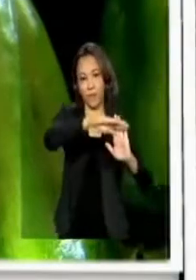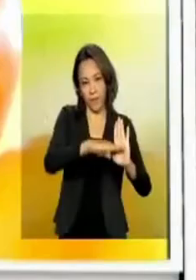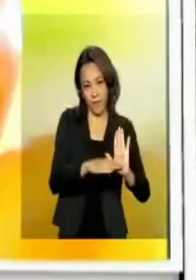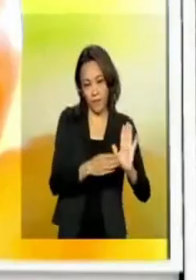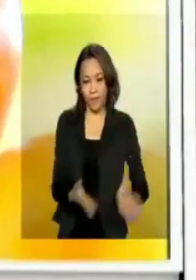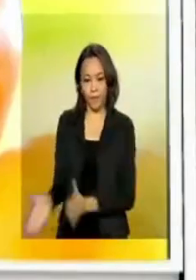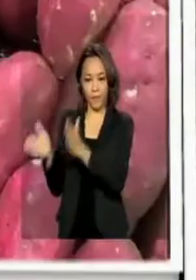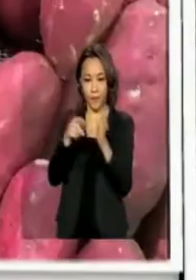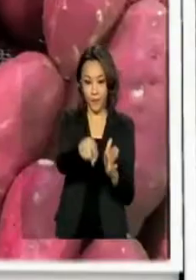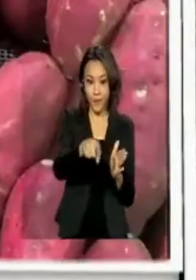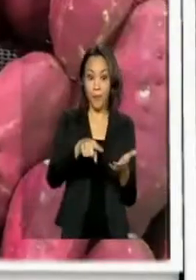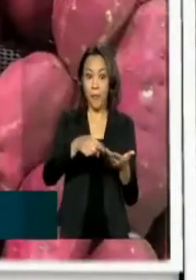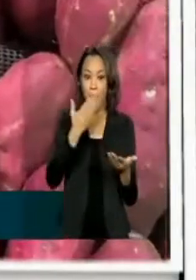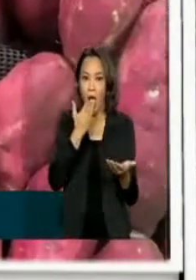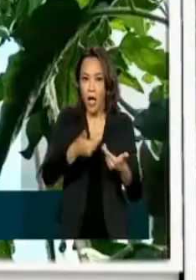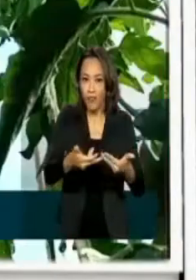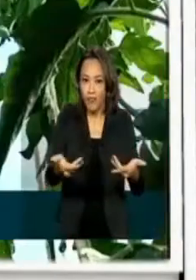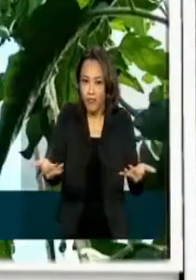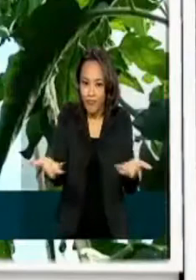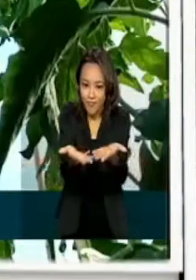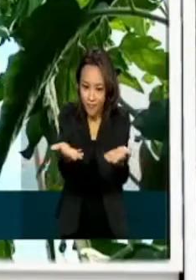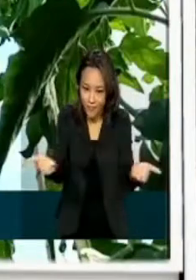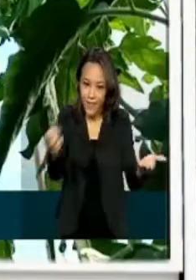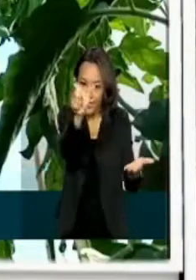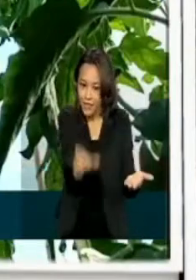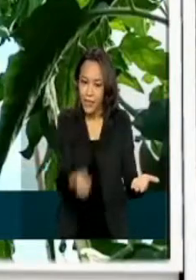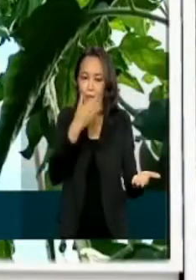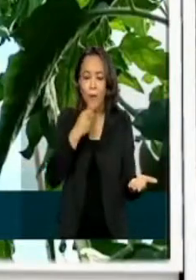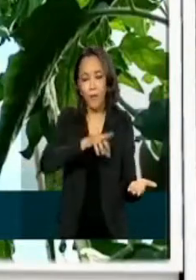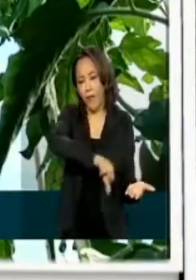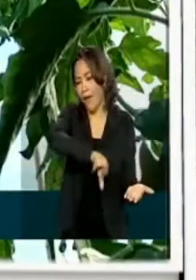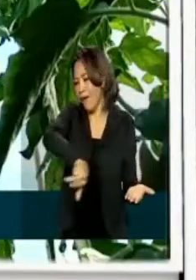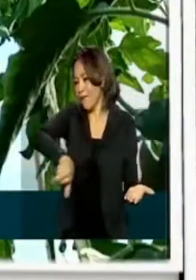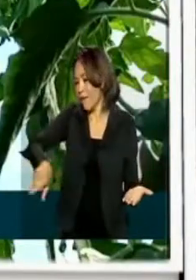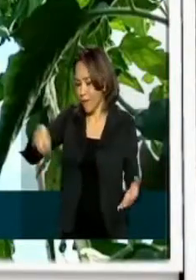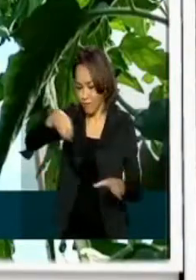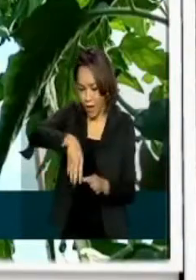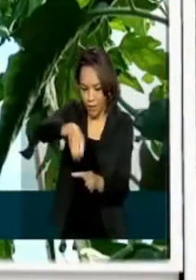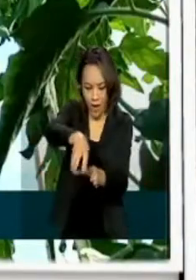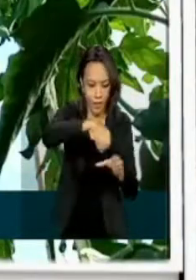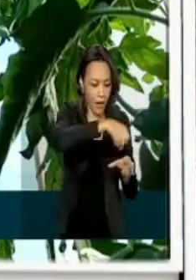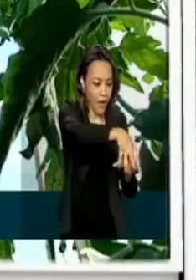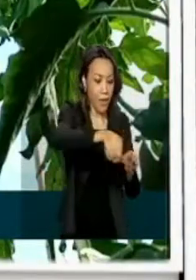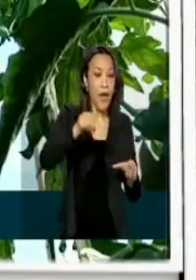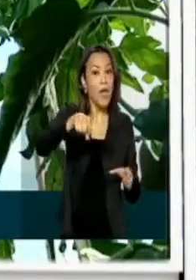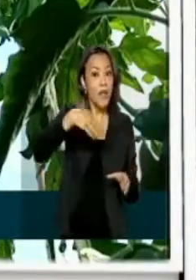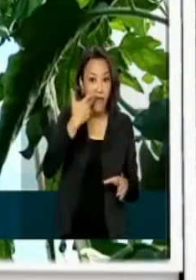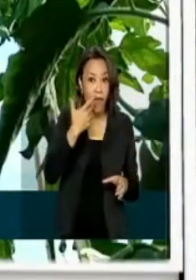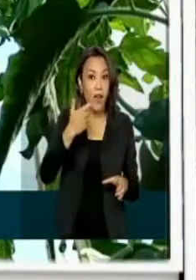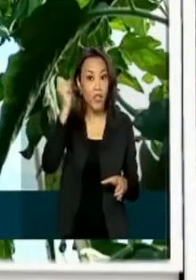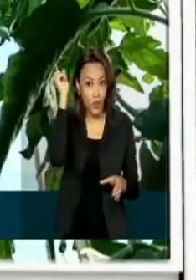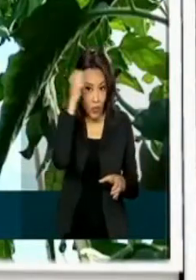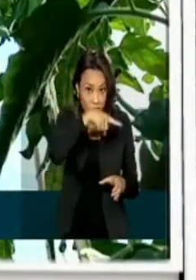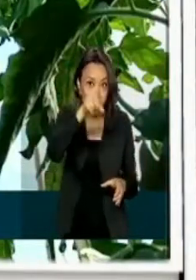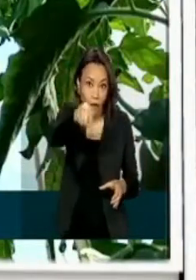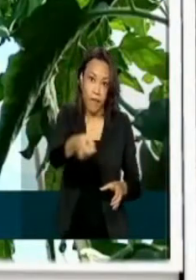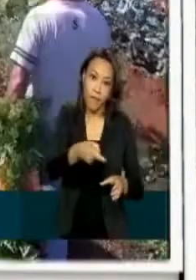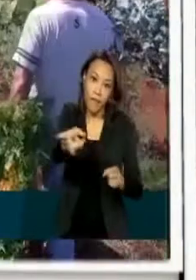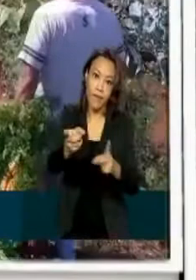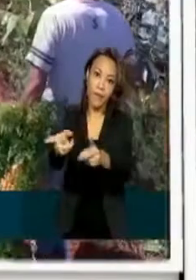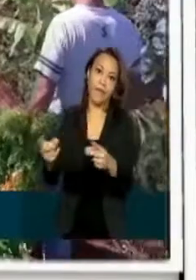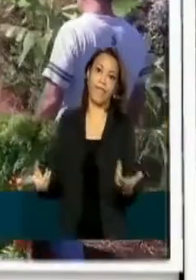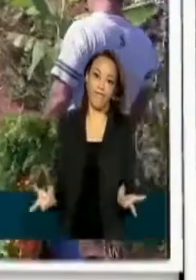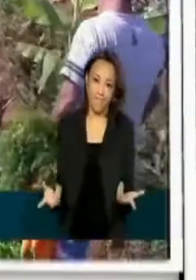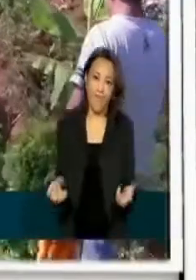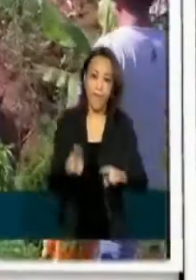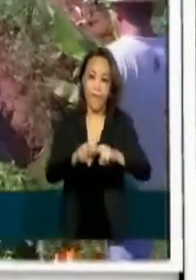Vamos falar um pouquinho de alimentos, né? Porque comprar de quem produz para levar à mesa de quem precisa é a